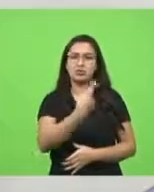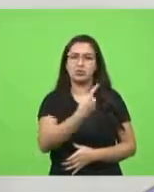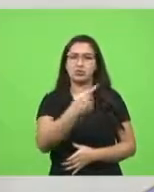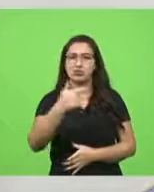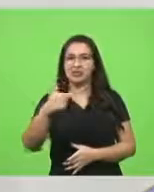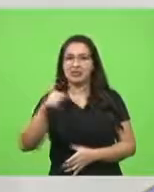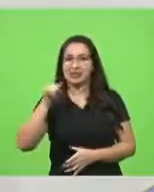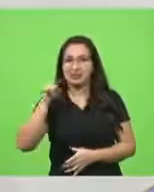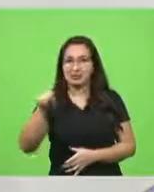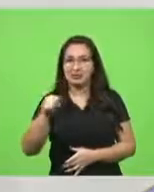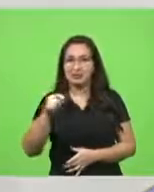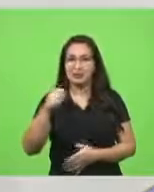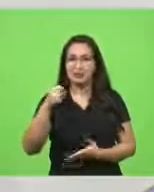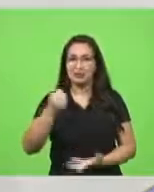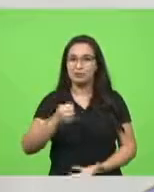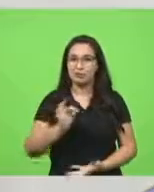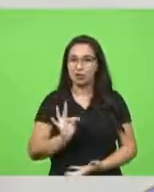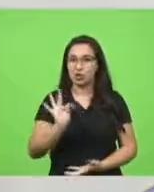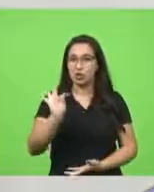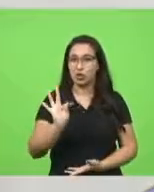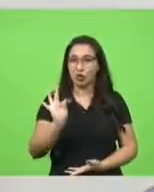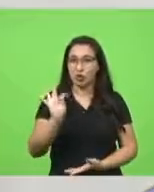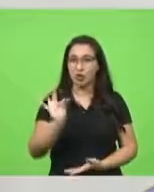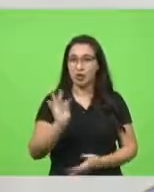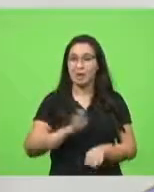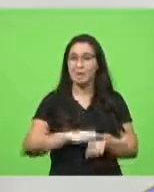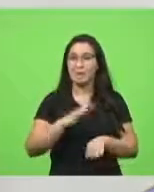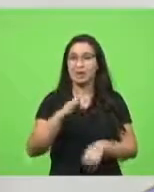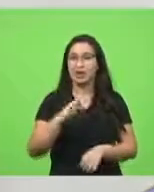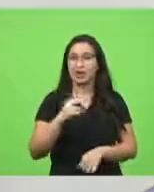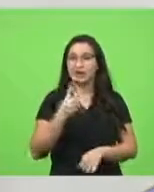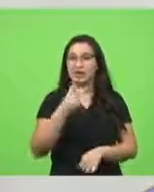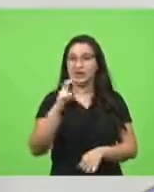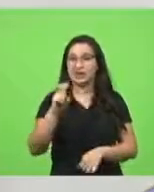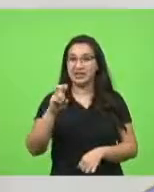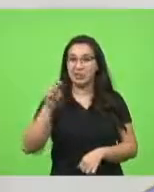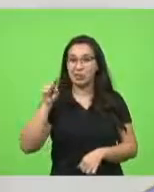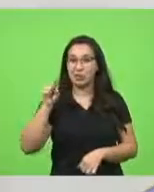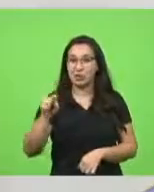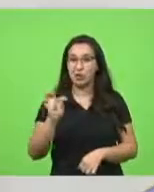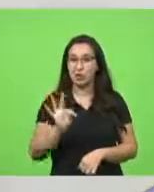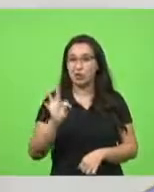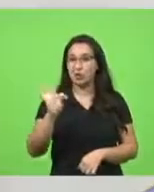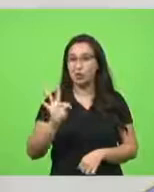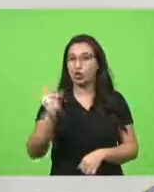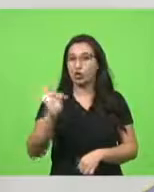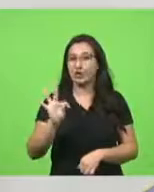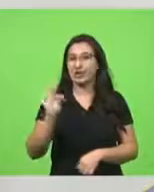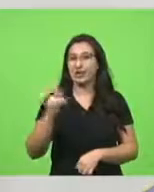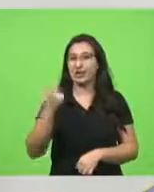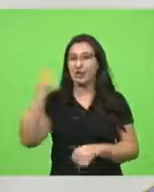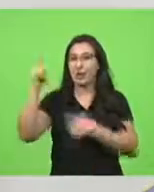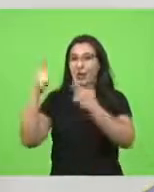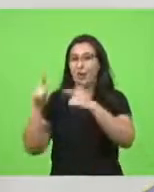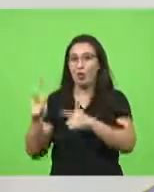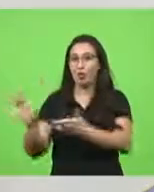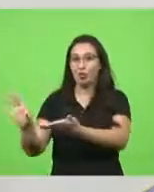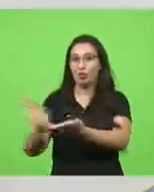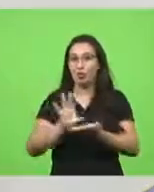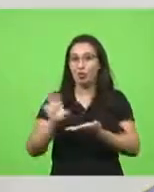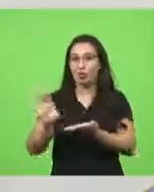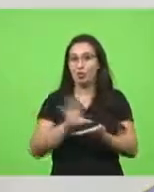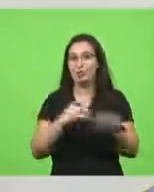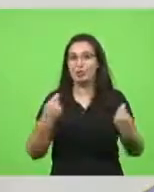importar mais de 5 milhões de toneladas de milho para atender a demanda que Santa Catarina precisa. Tradicionalmente,